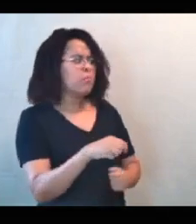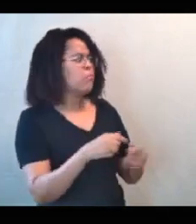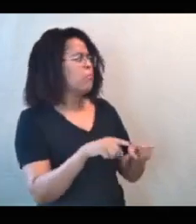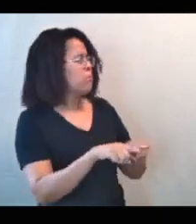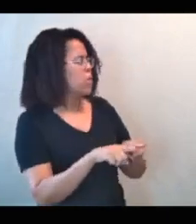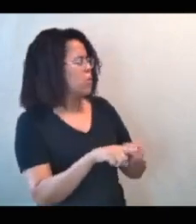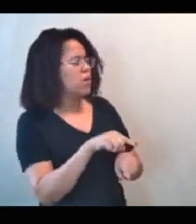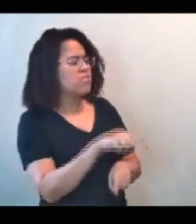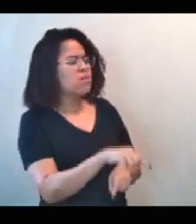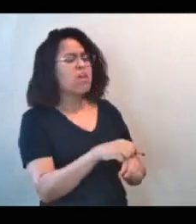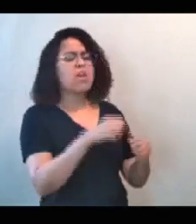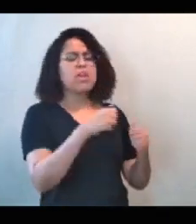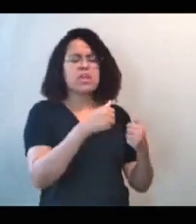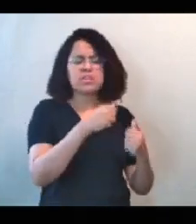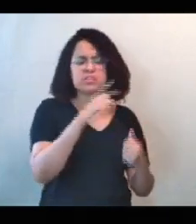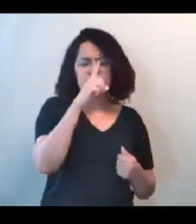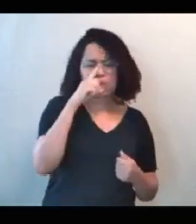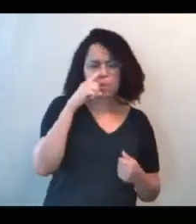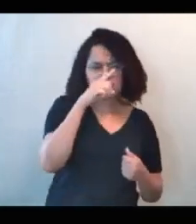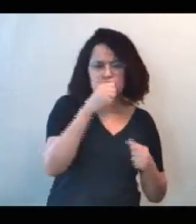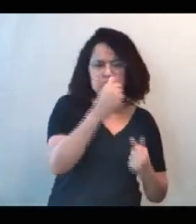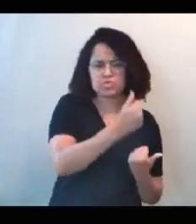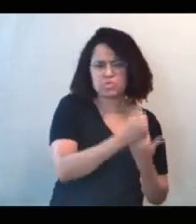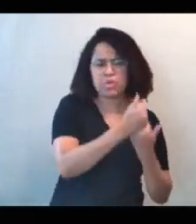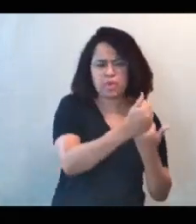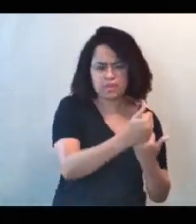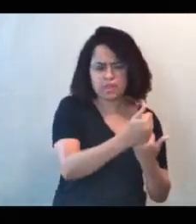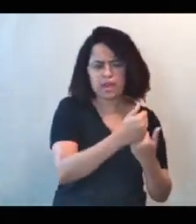vereador, mas eu